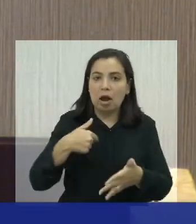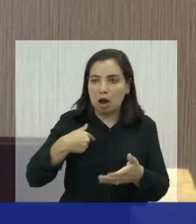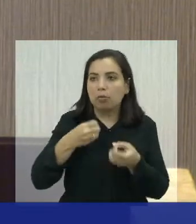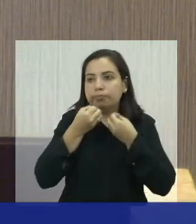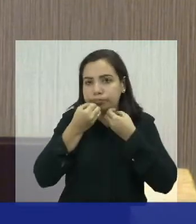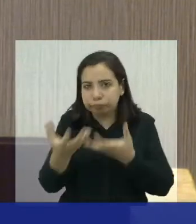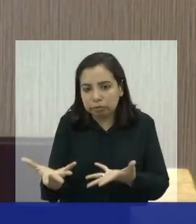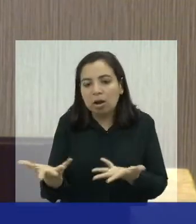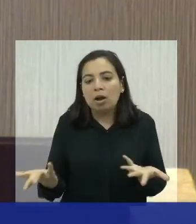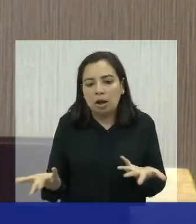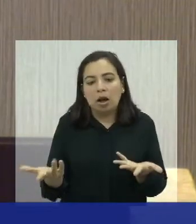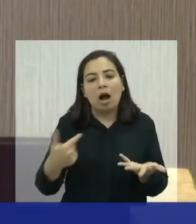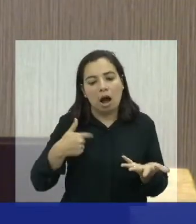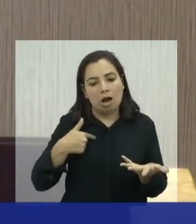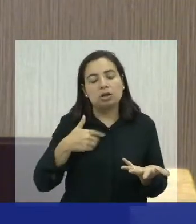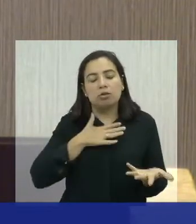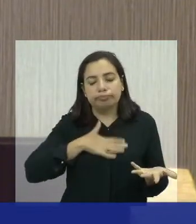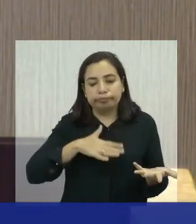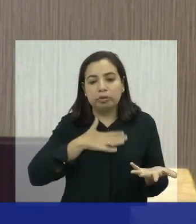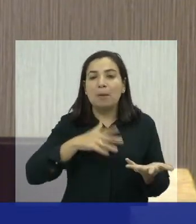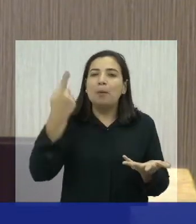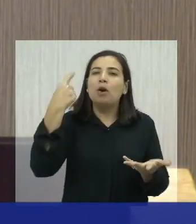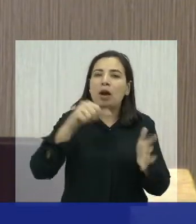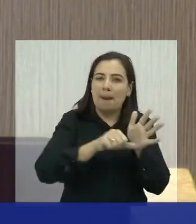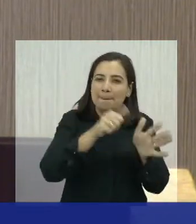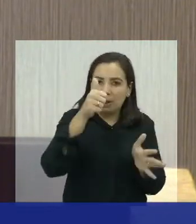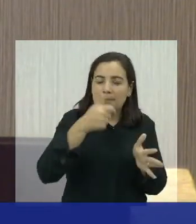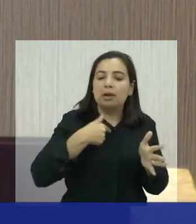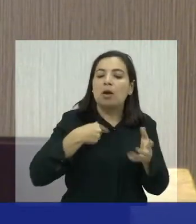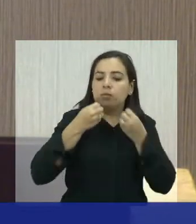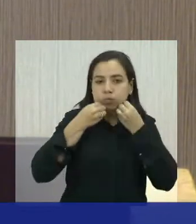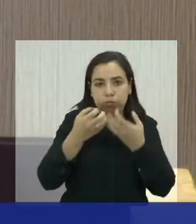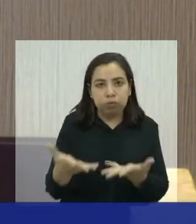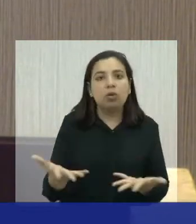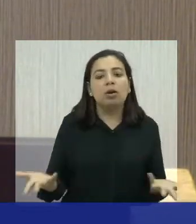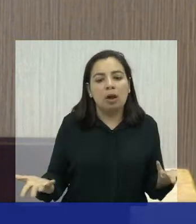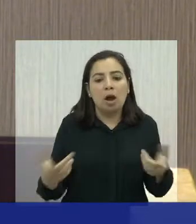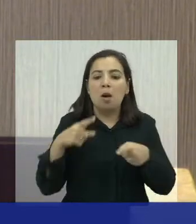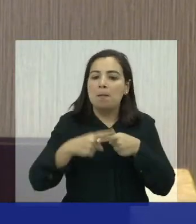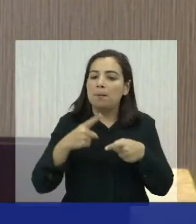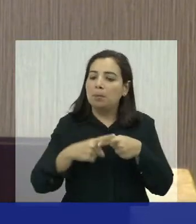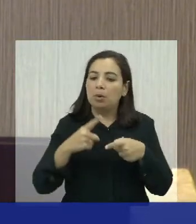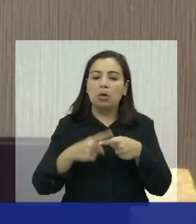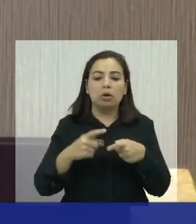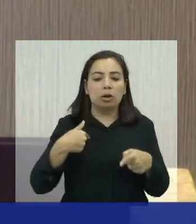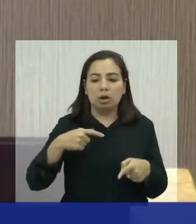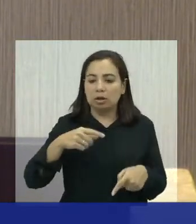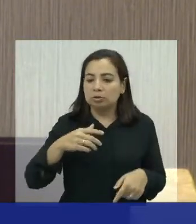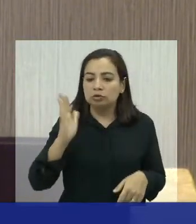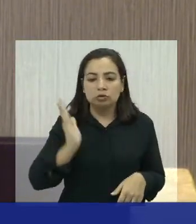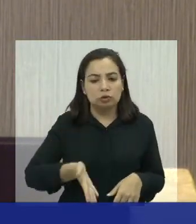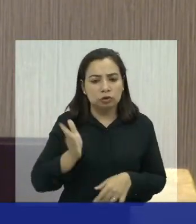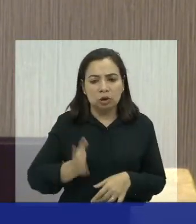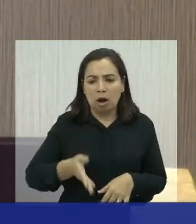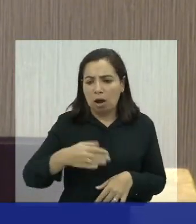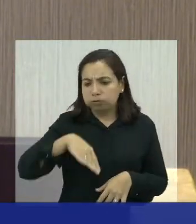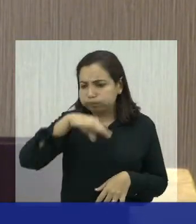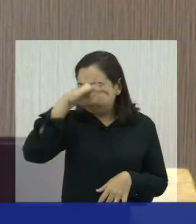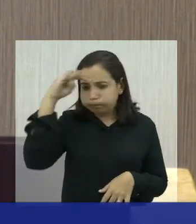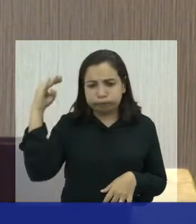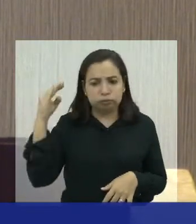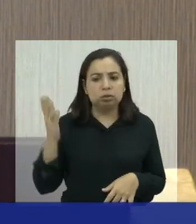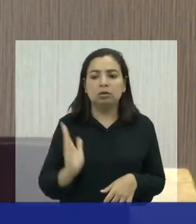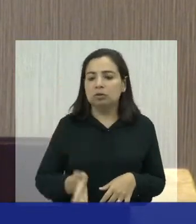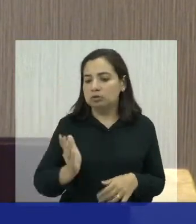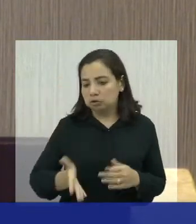estou? Desabafei na primeira audiência, é porque a gente já estava, cheio. Então,